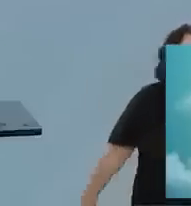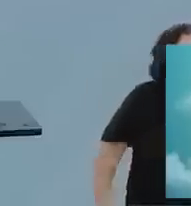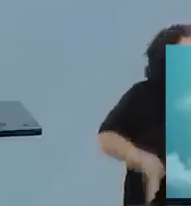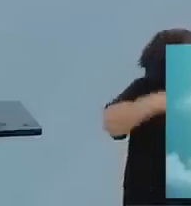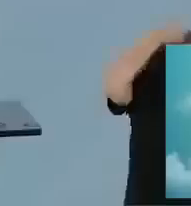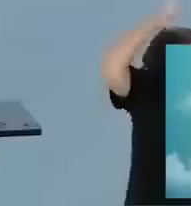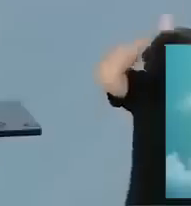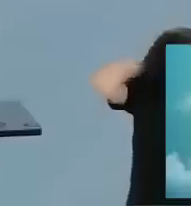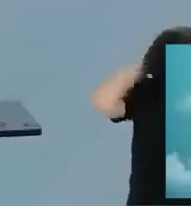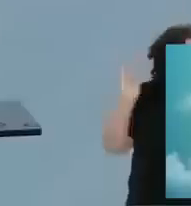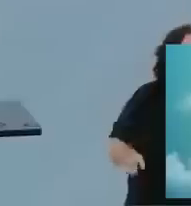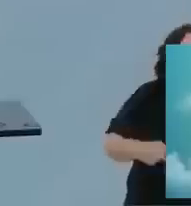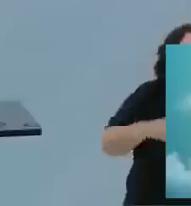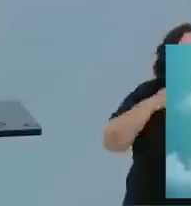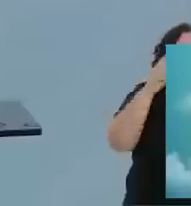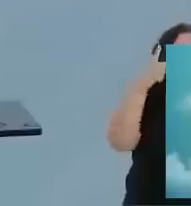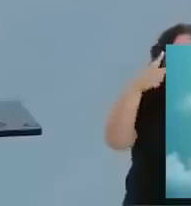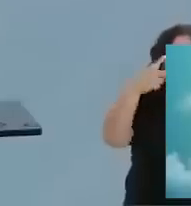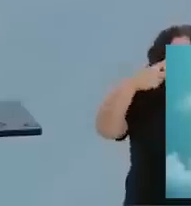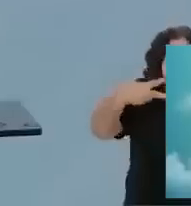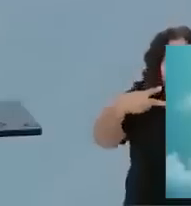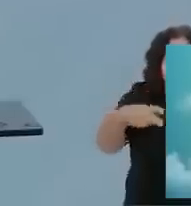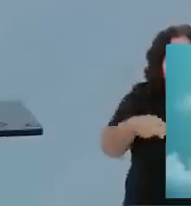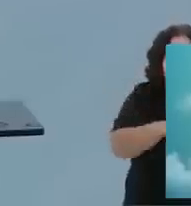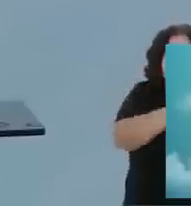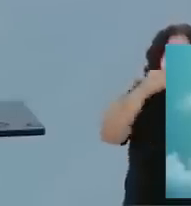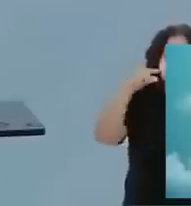Romanos 12, verso